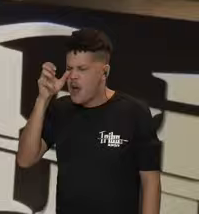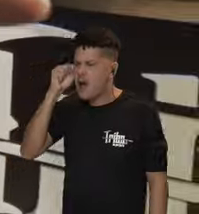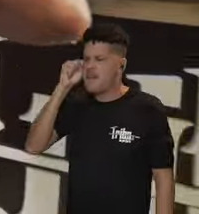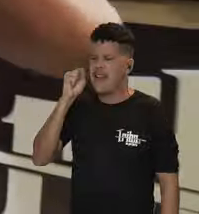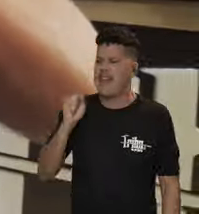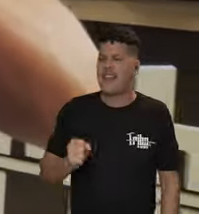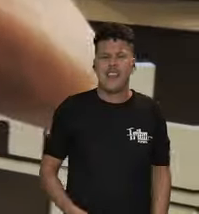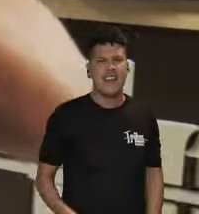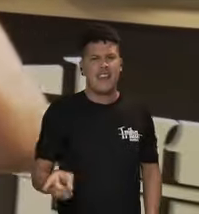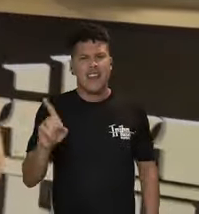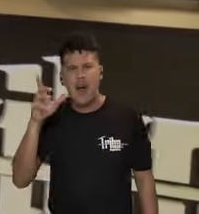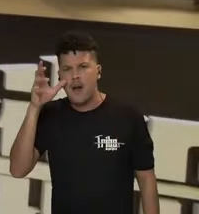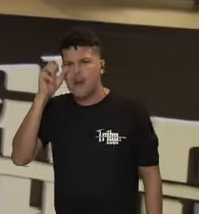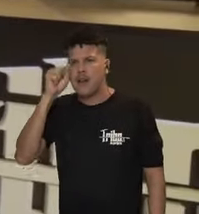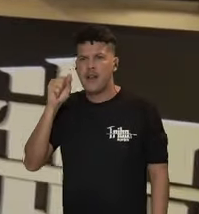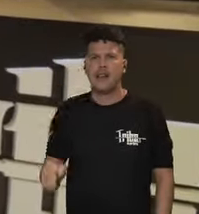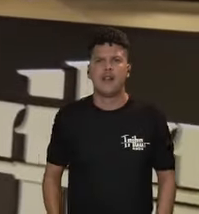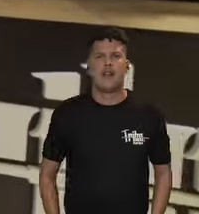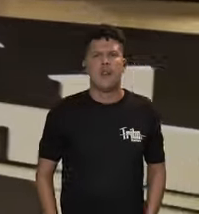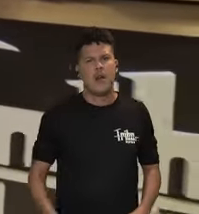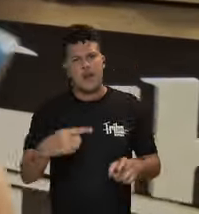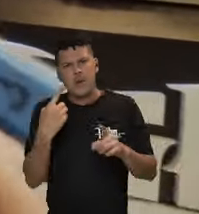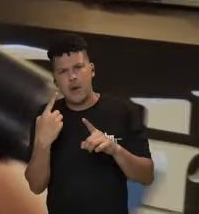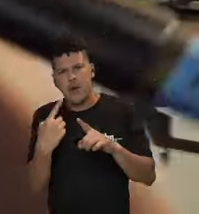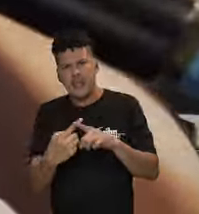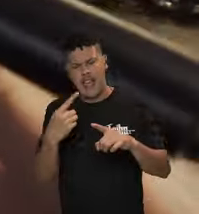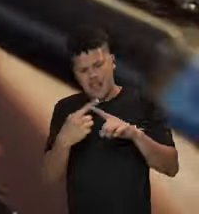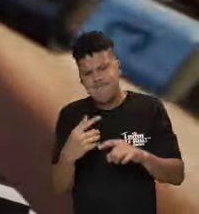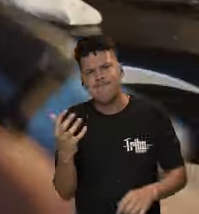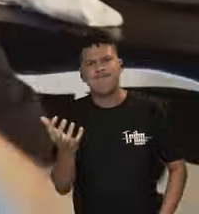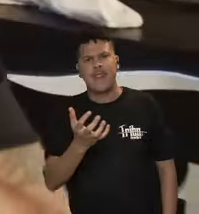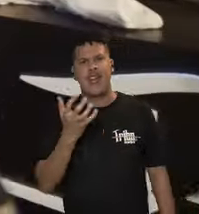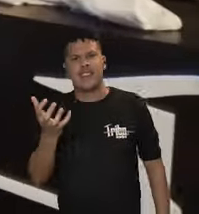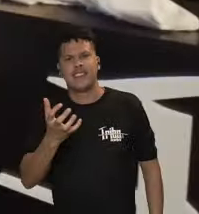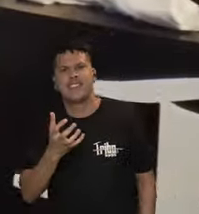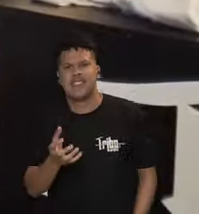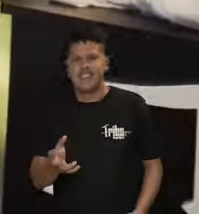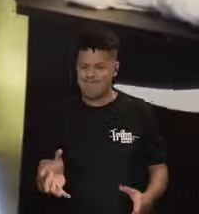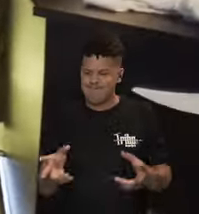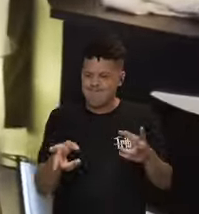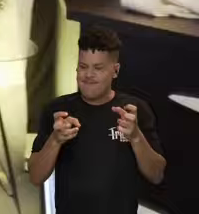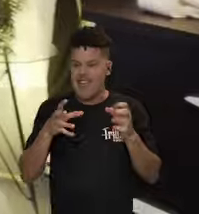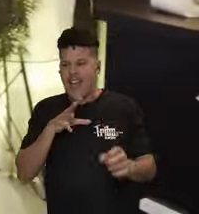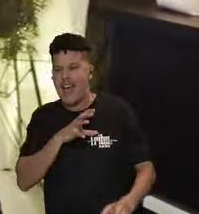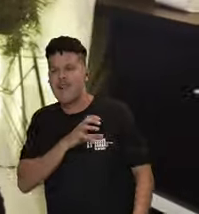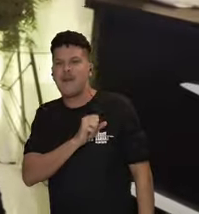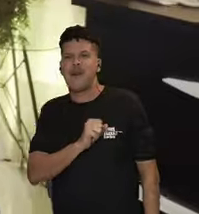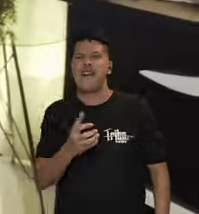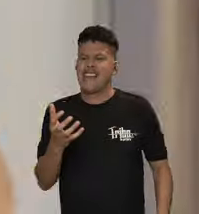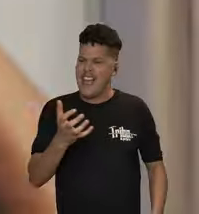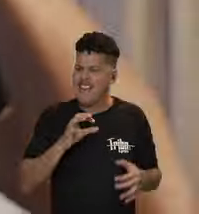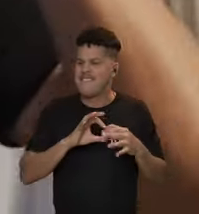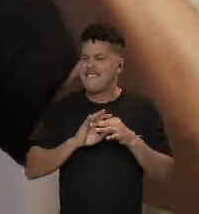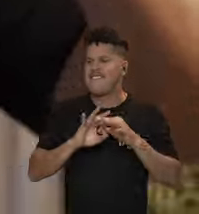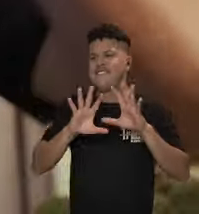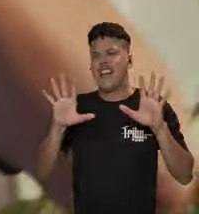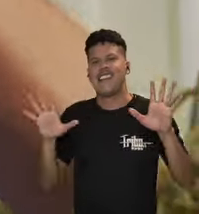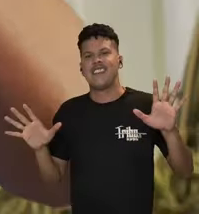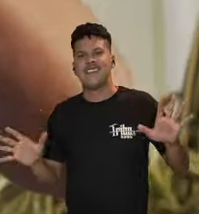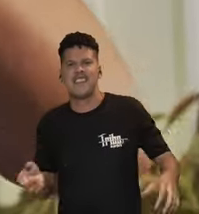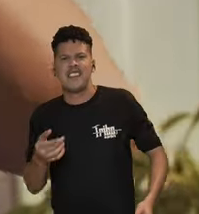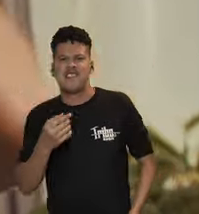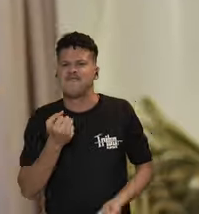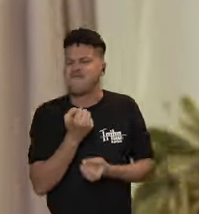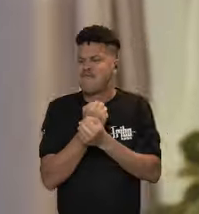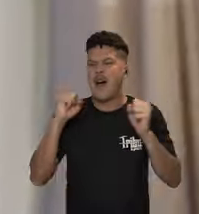Não dormem, porque quer sentir um amor. Mas quer viver livre, não me importa qual valor.